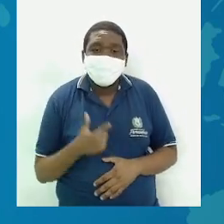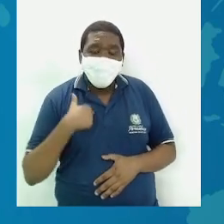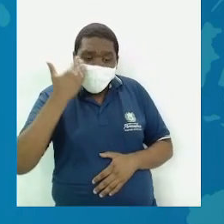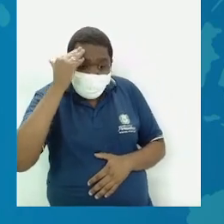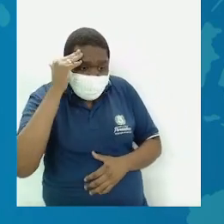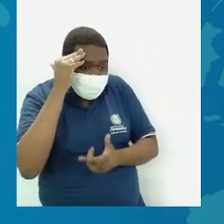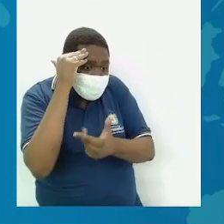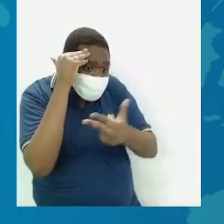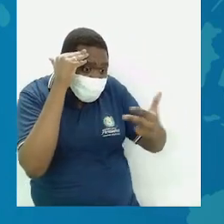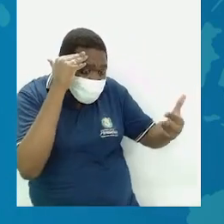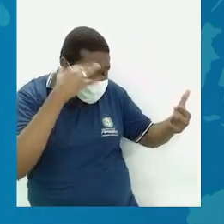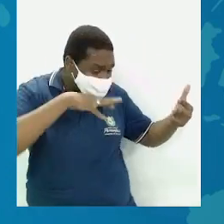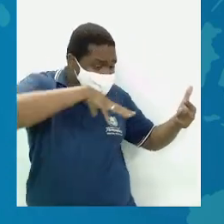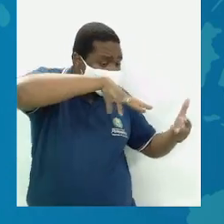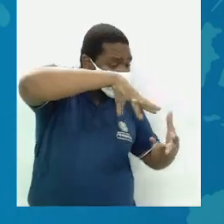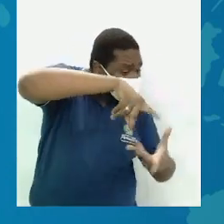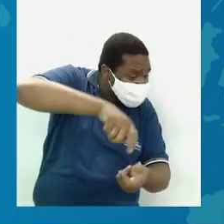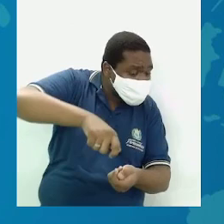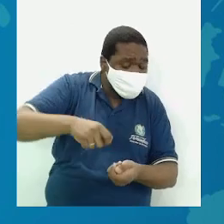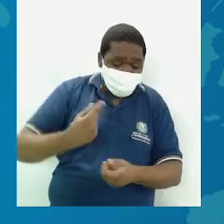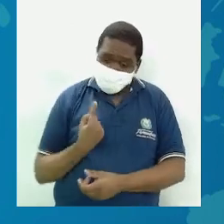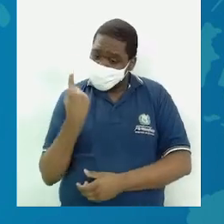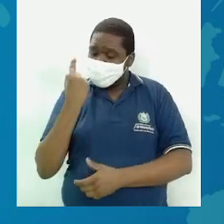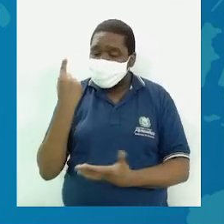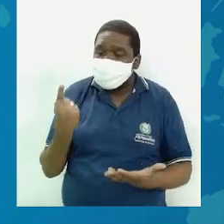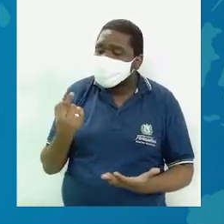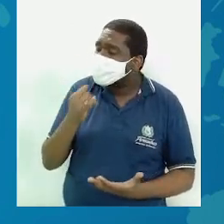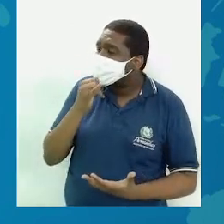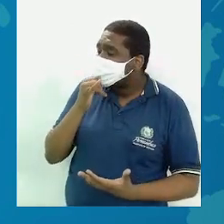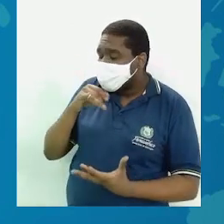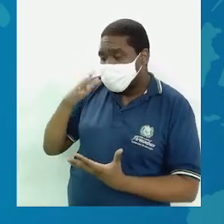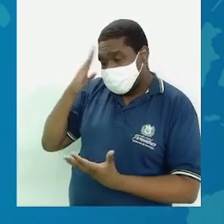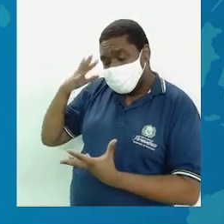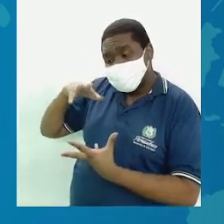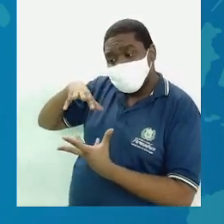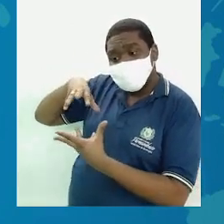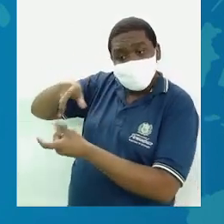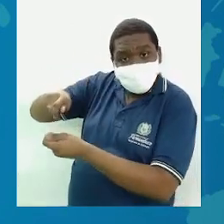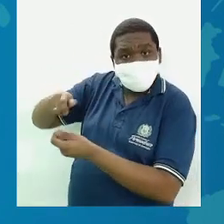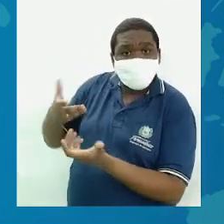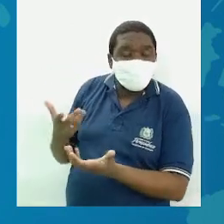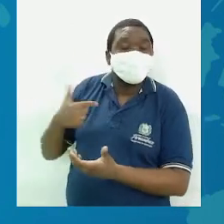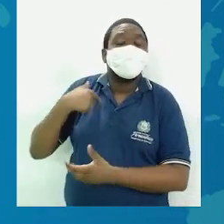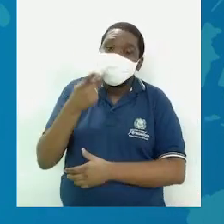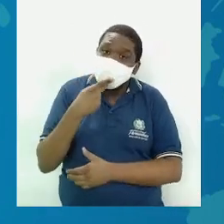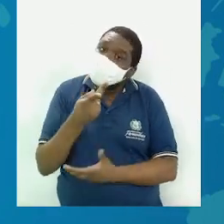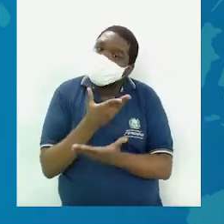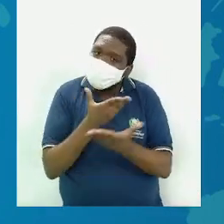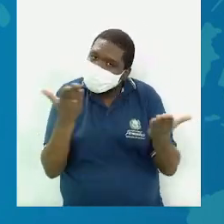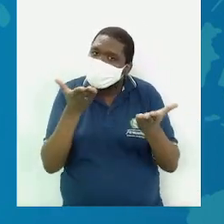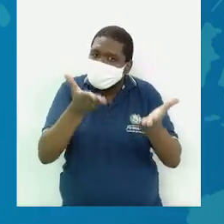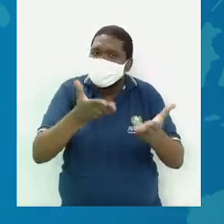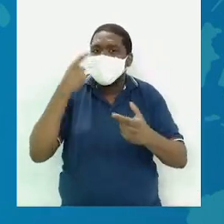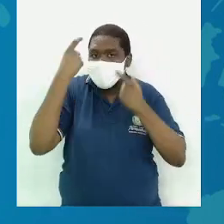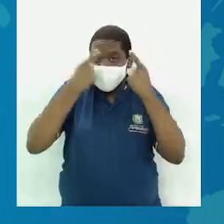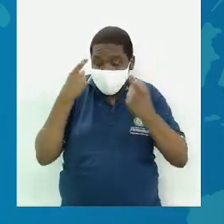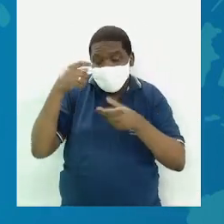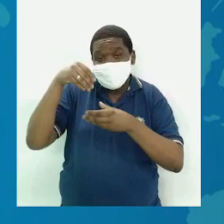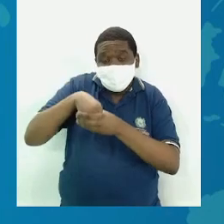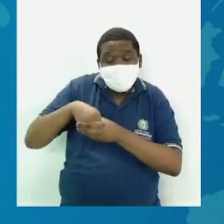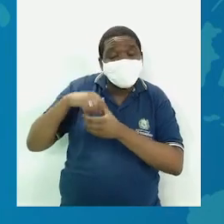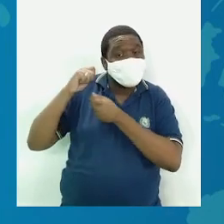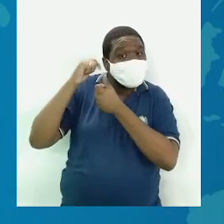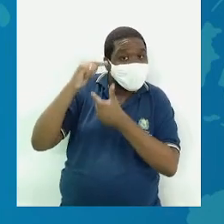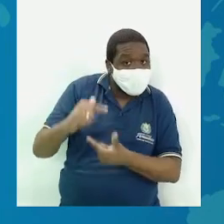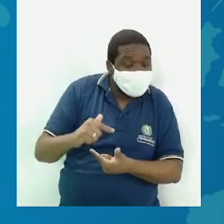as coisas que estão ao seu redor, ele não pode entender o mundo. Lembra que eu falei para vocês que a preocupação antropológica dentro